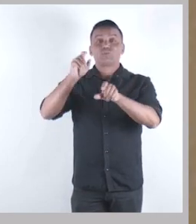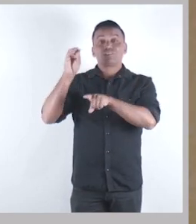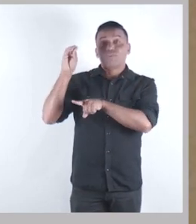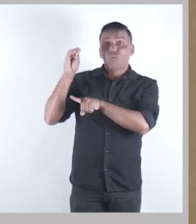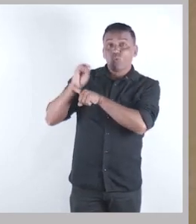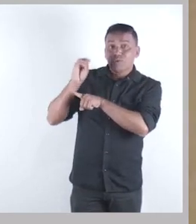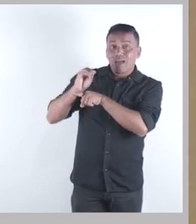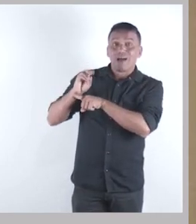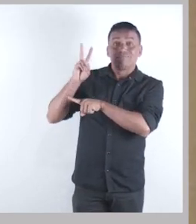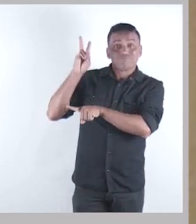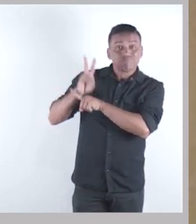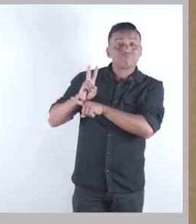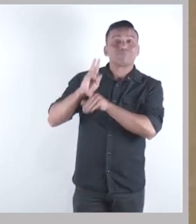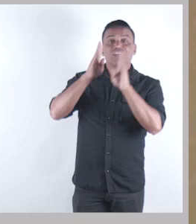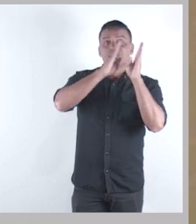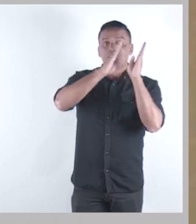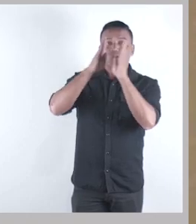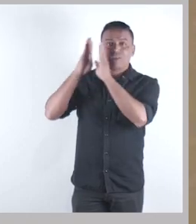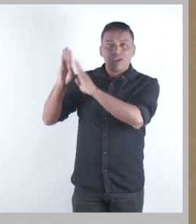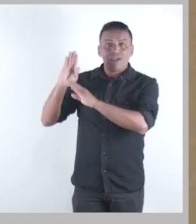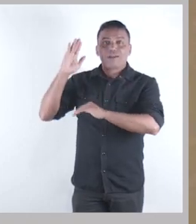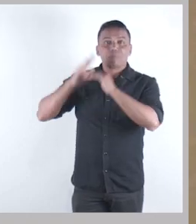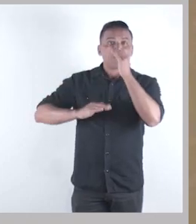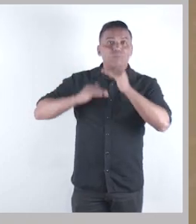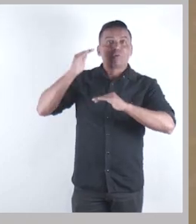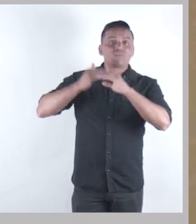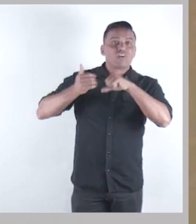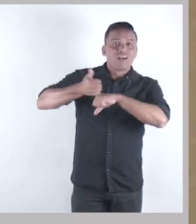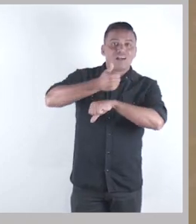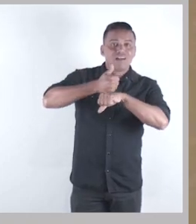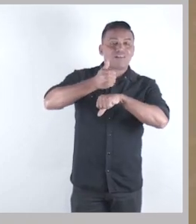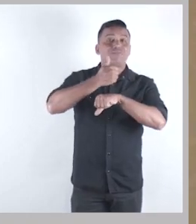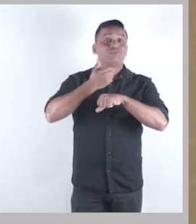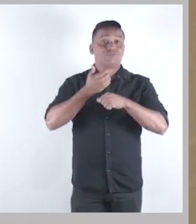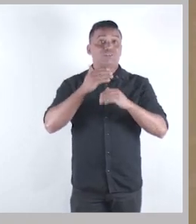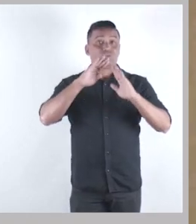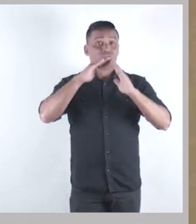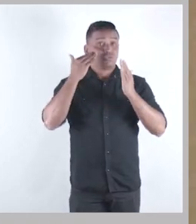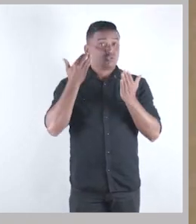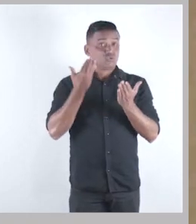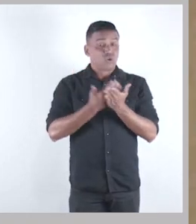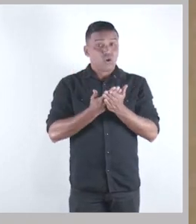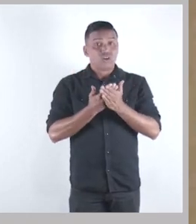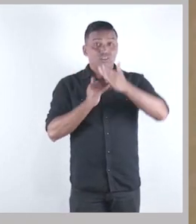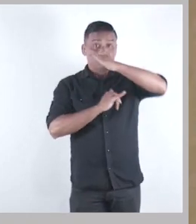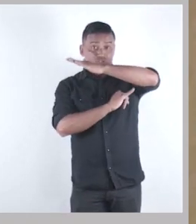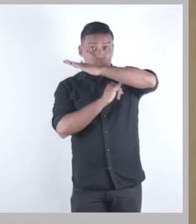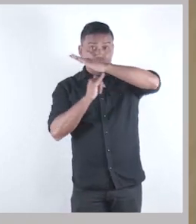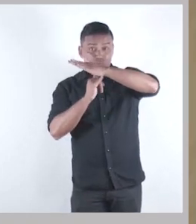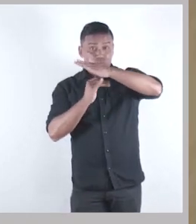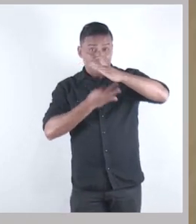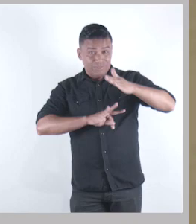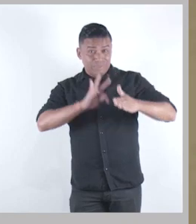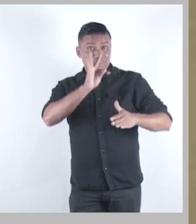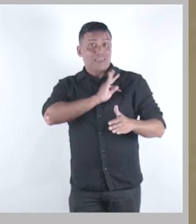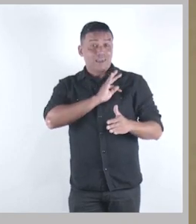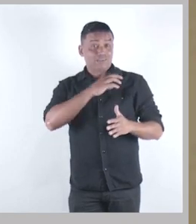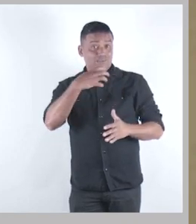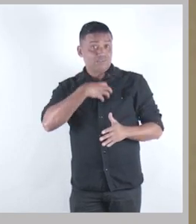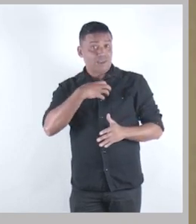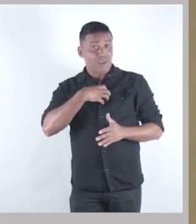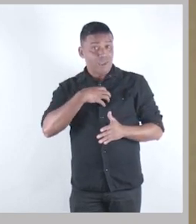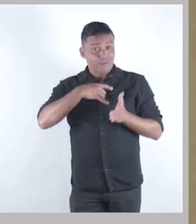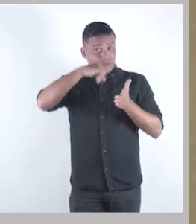inclusive, uma escola subsidiária, o Instituto Técnico de Ciências Documentais,